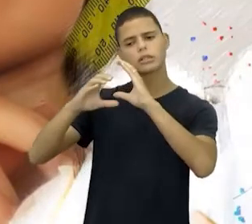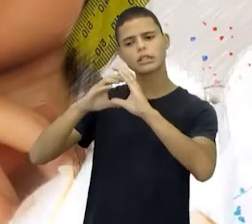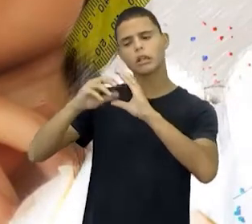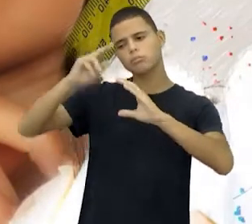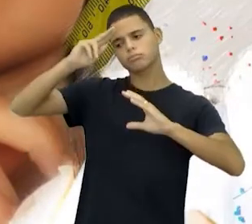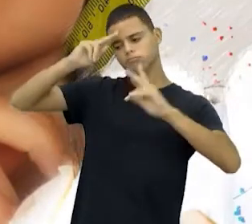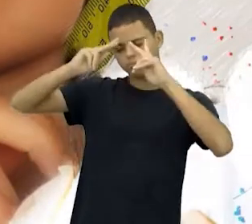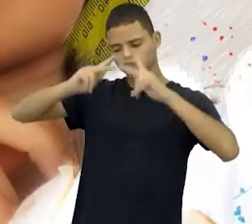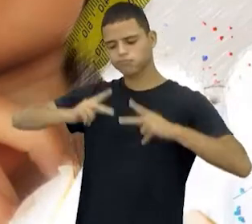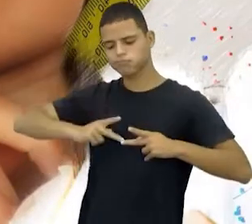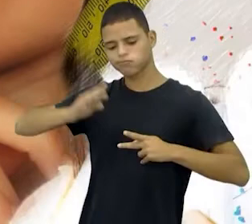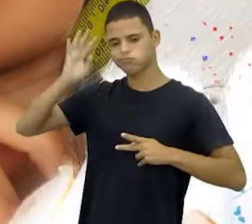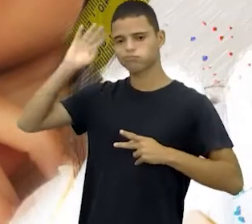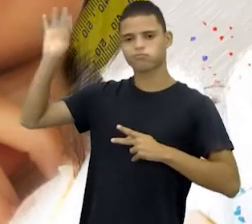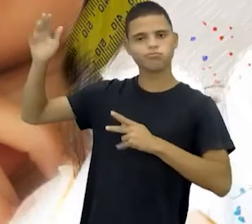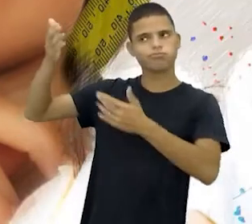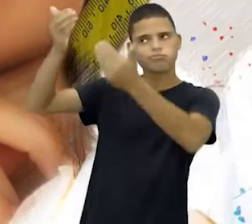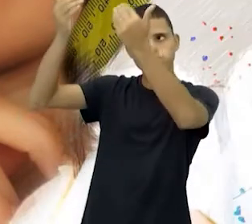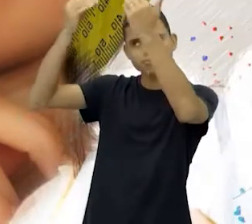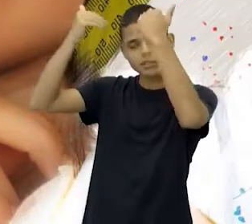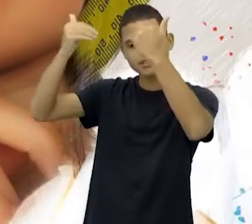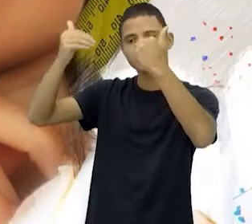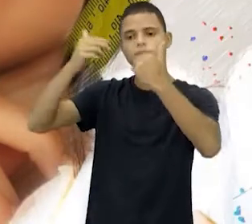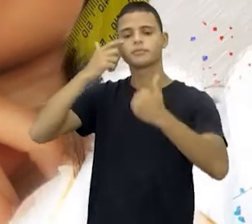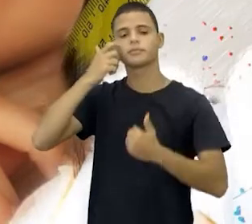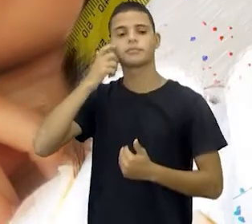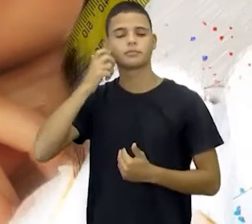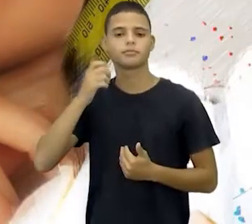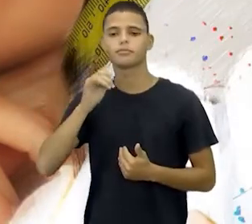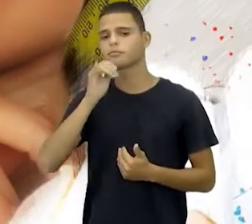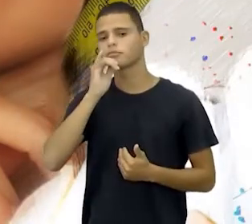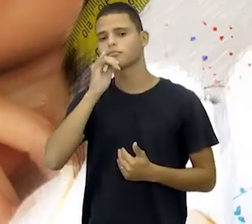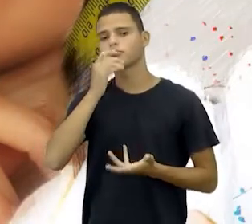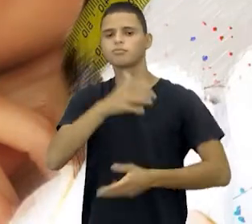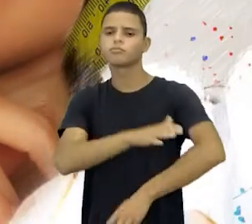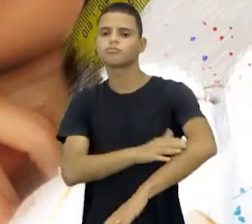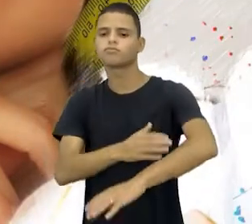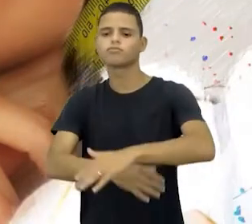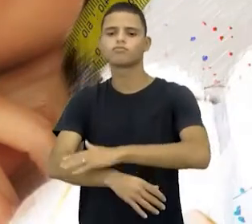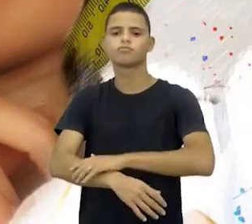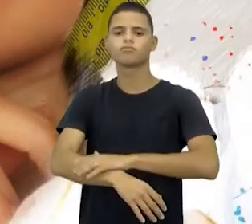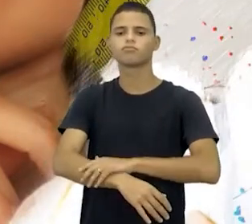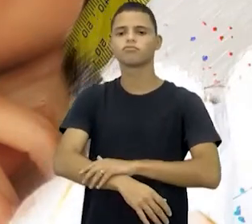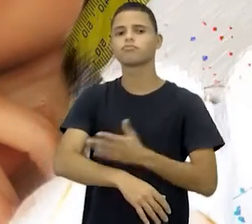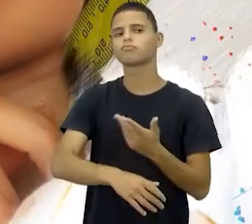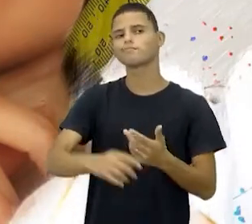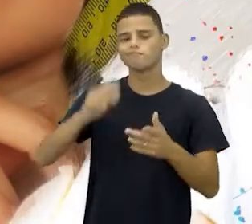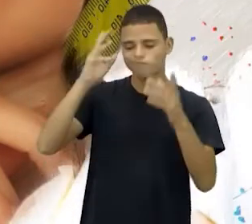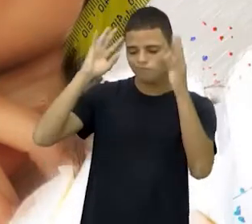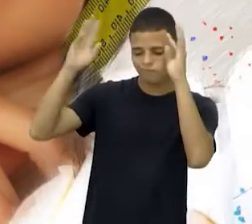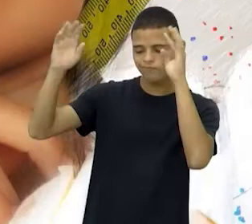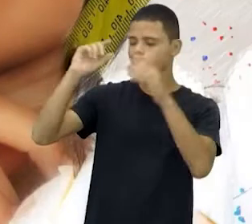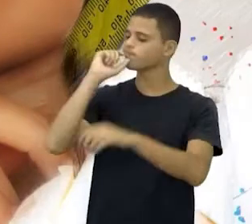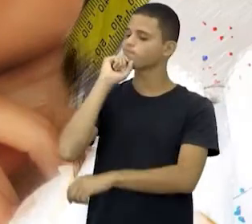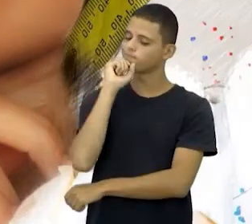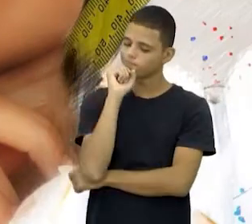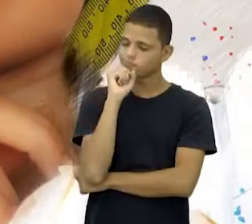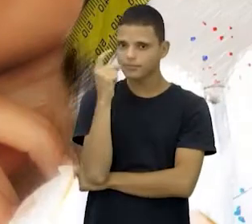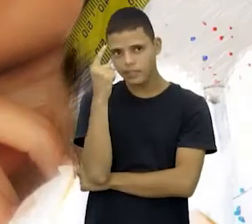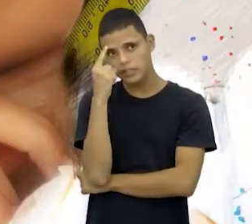conosco, consigo, né? Então a gente vai se comunicar com os nossos pensamentos, com as